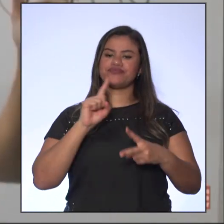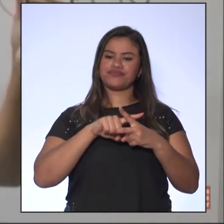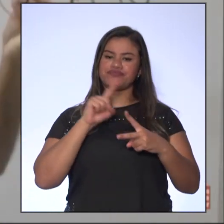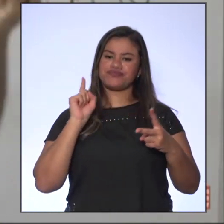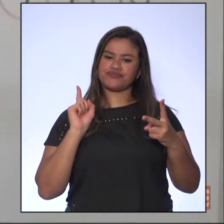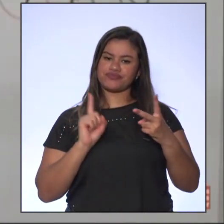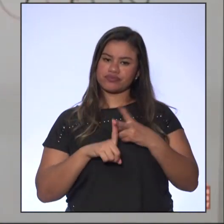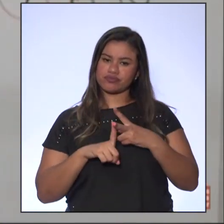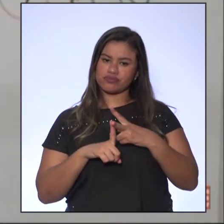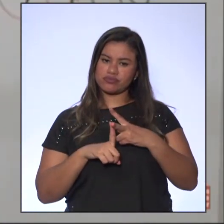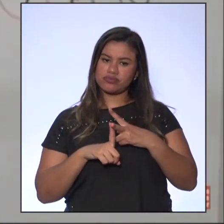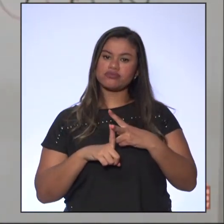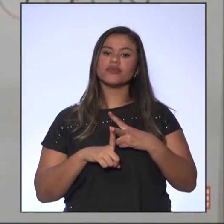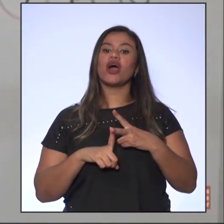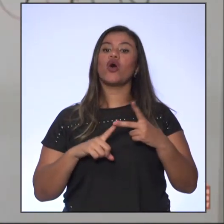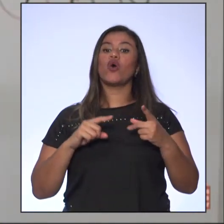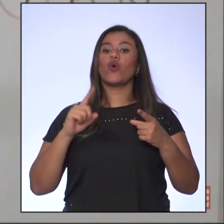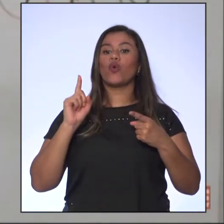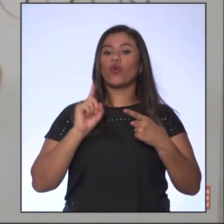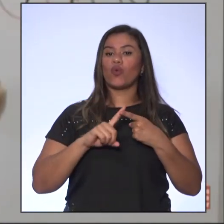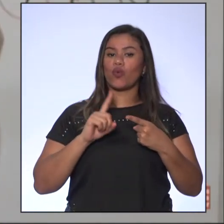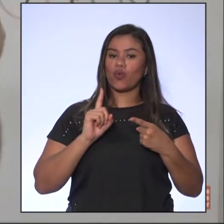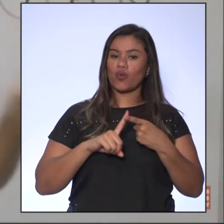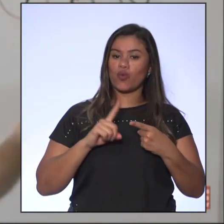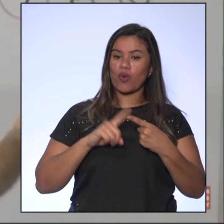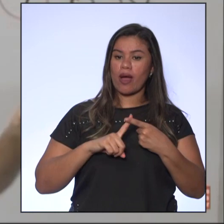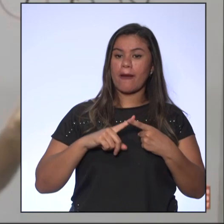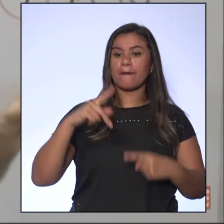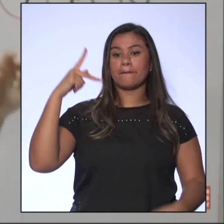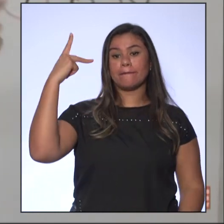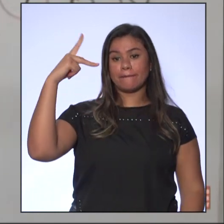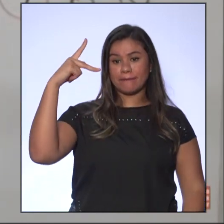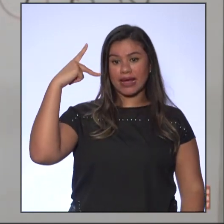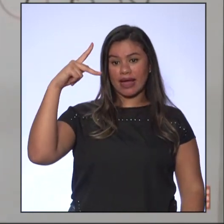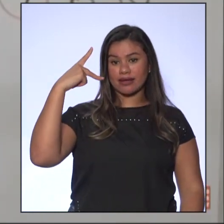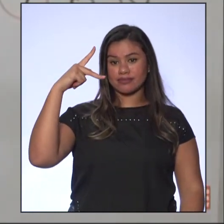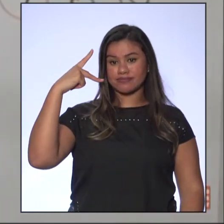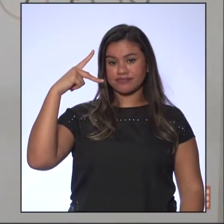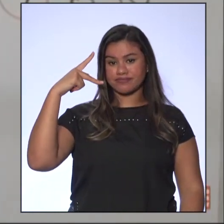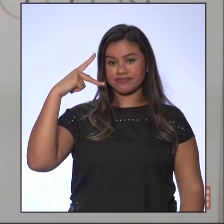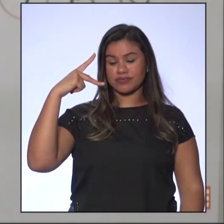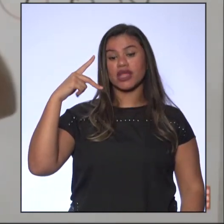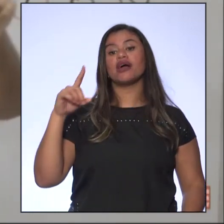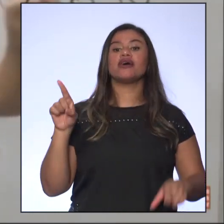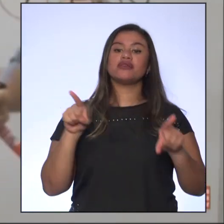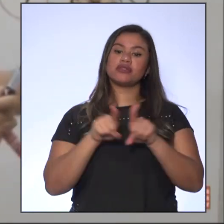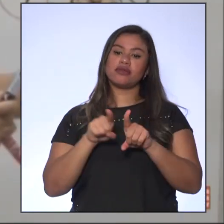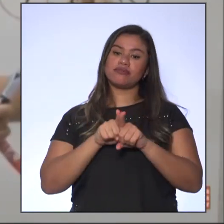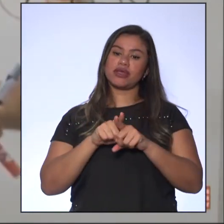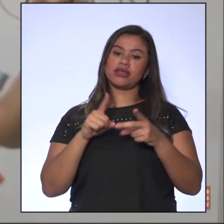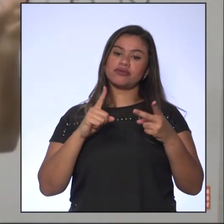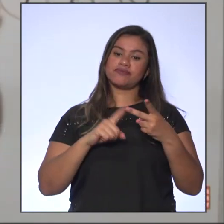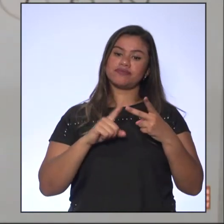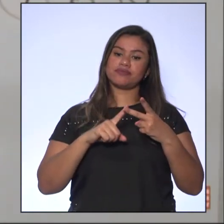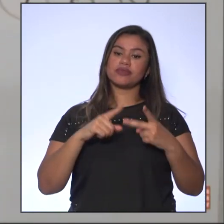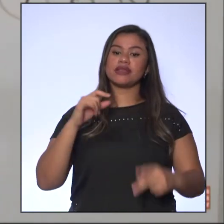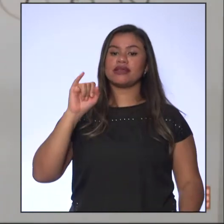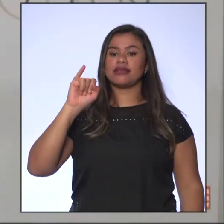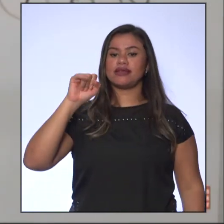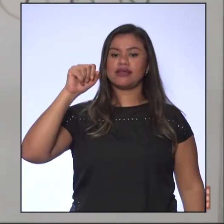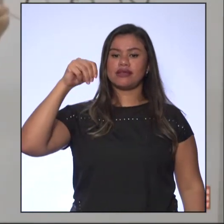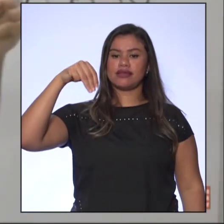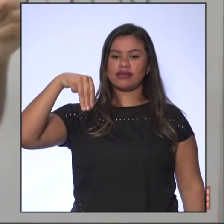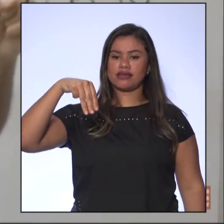números ou uma quantidade ímpar de números. Então, olha lá. Essa é uma quantidade ímpar.